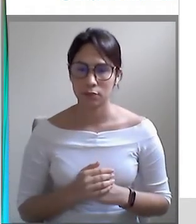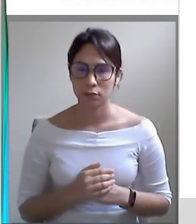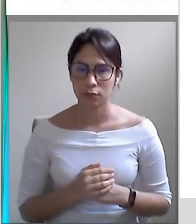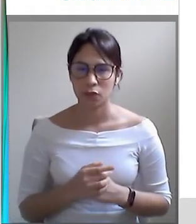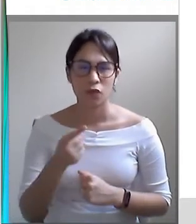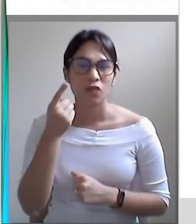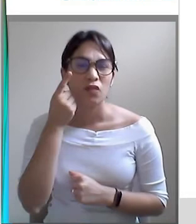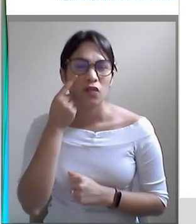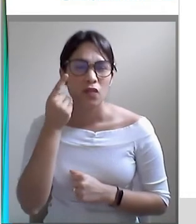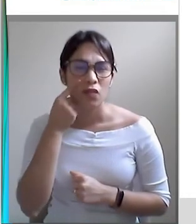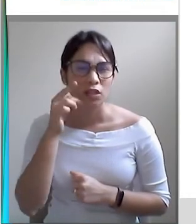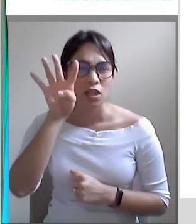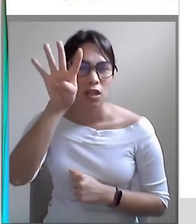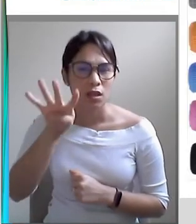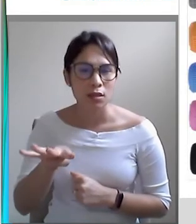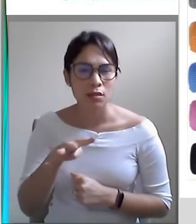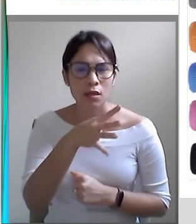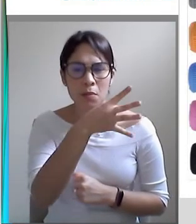de exame.